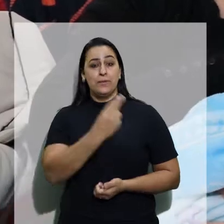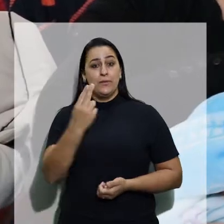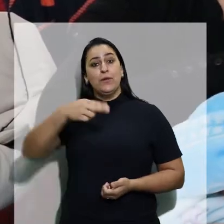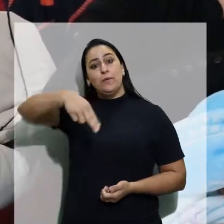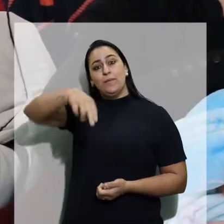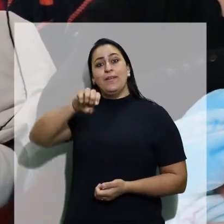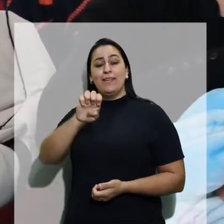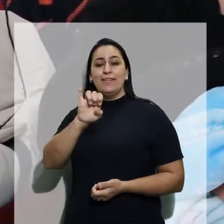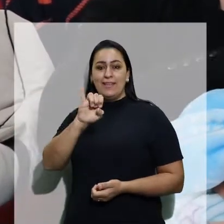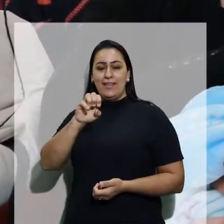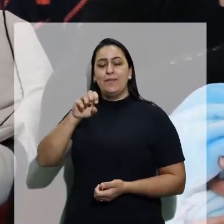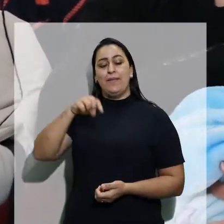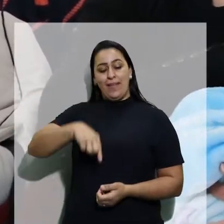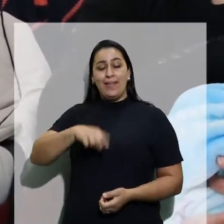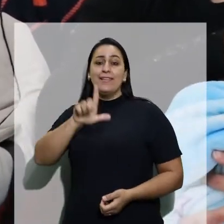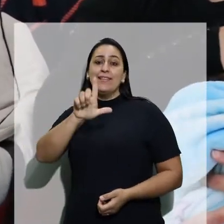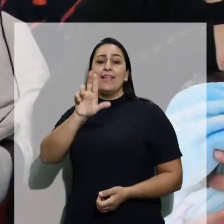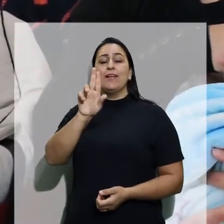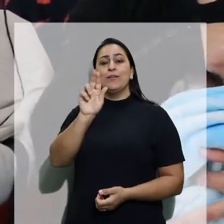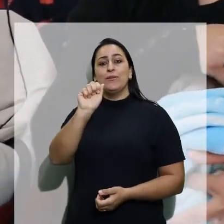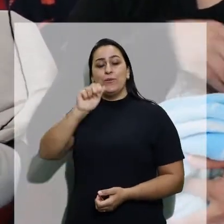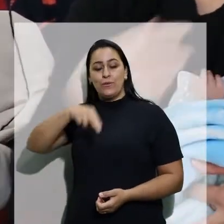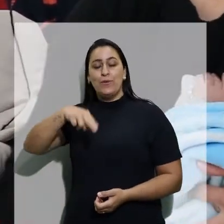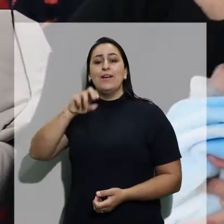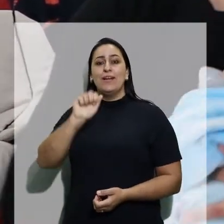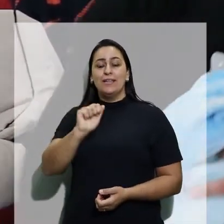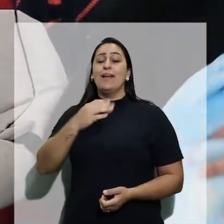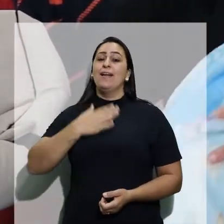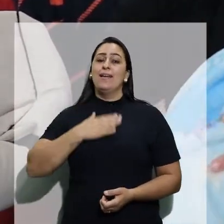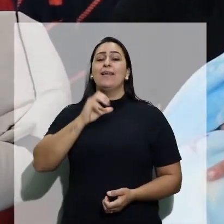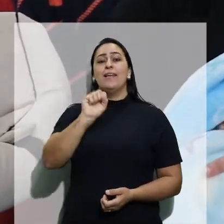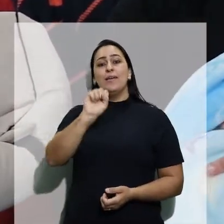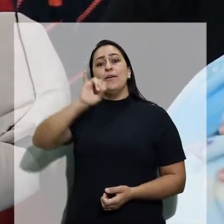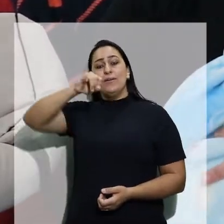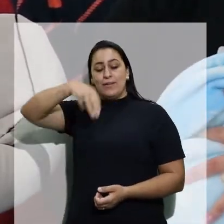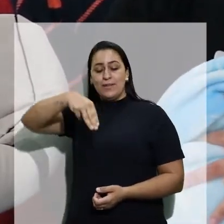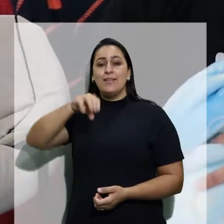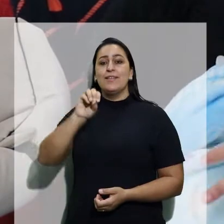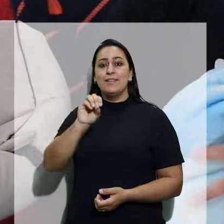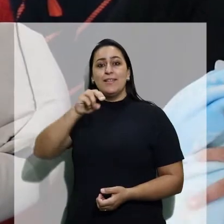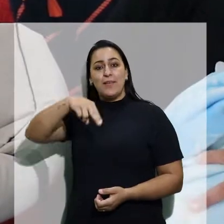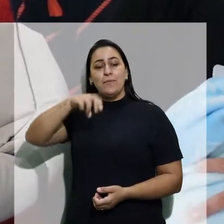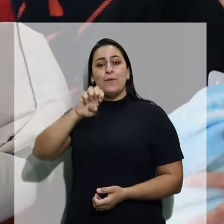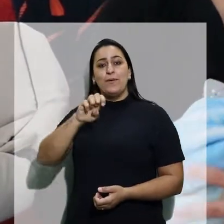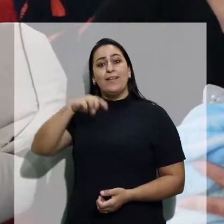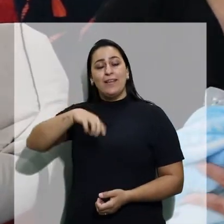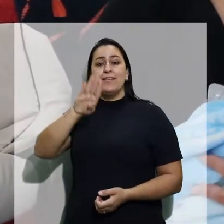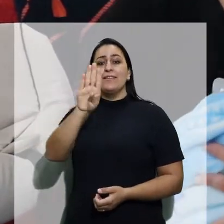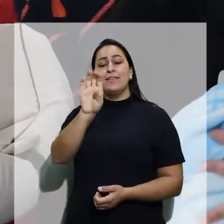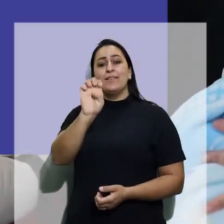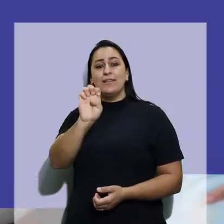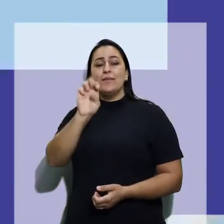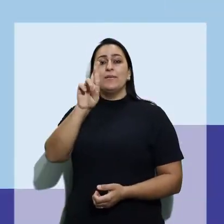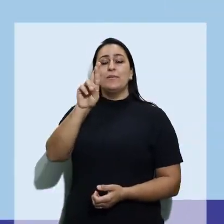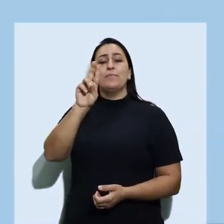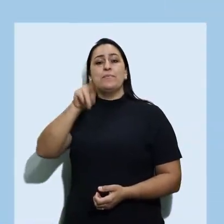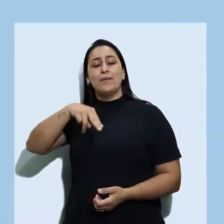Eu sou o Ney, esta é a Luana, eu sou a Simone e esse é o Bernardo, são os nossos filhos.